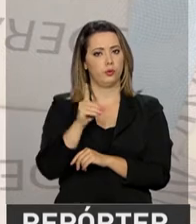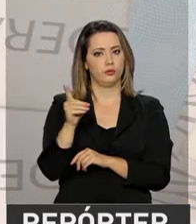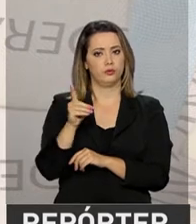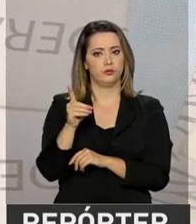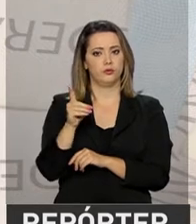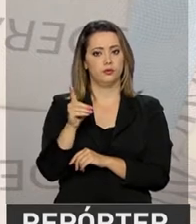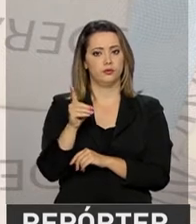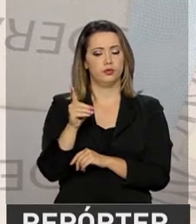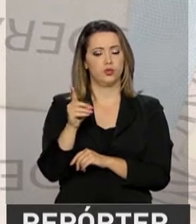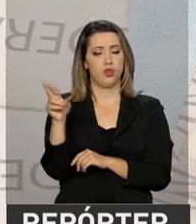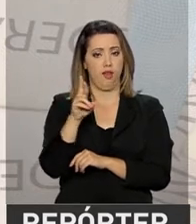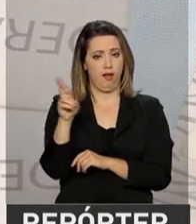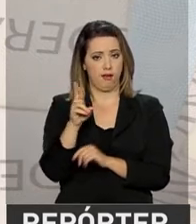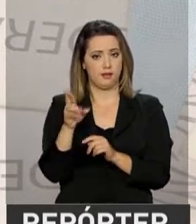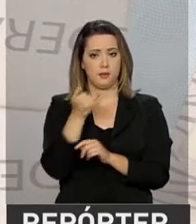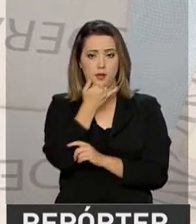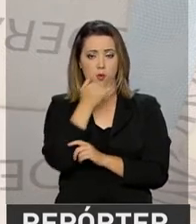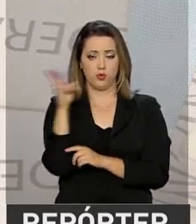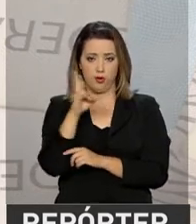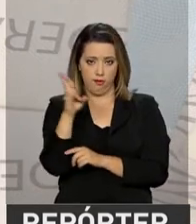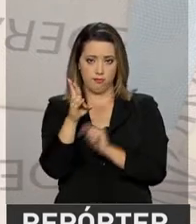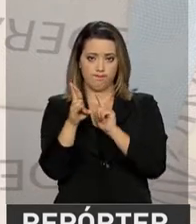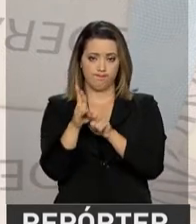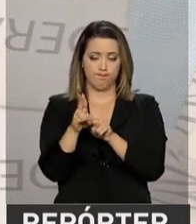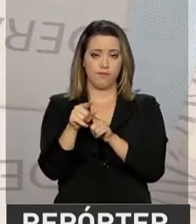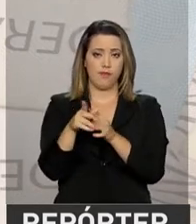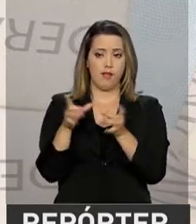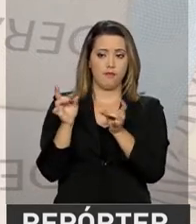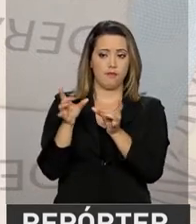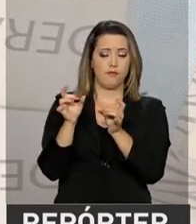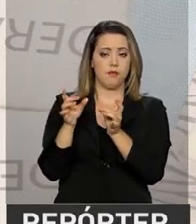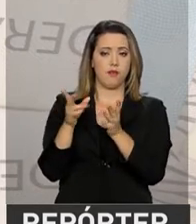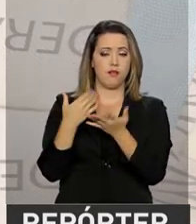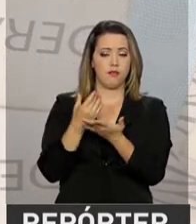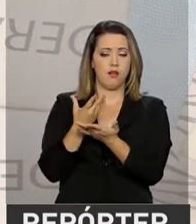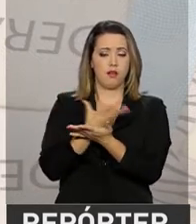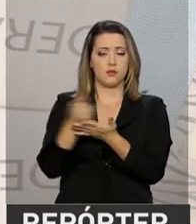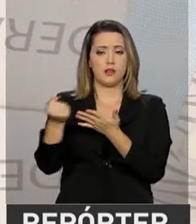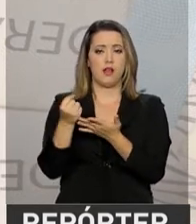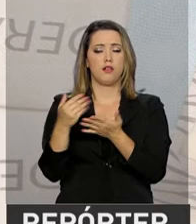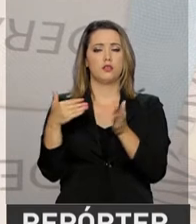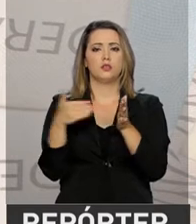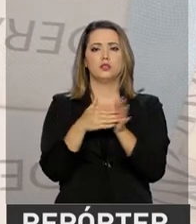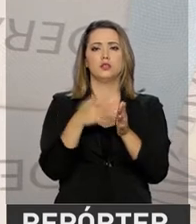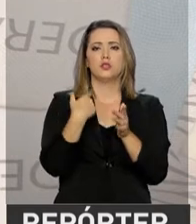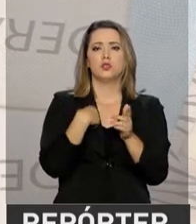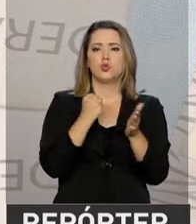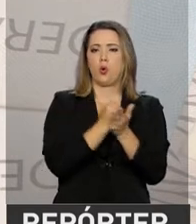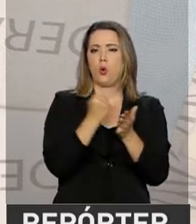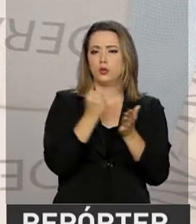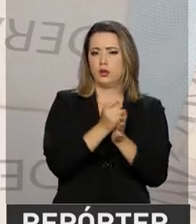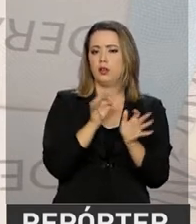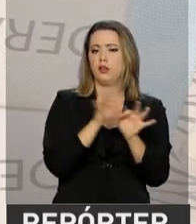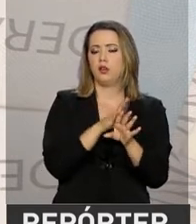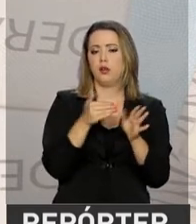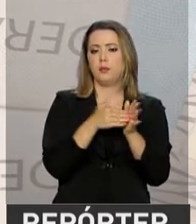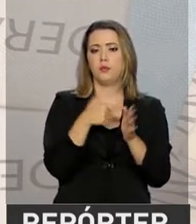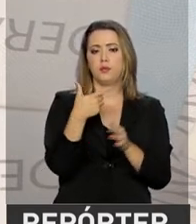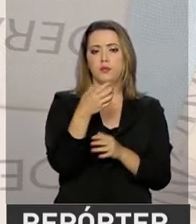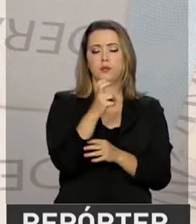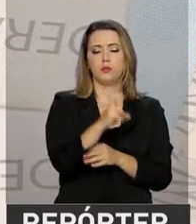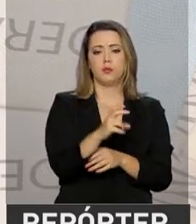reais a iniciativa de liberar os recursos de contratos encerrados até 2015 beneficiou quase